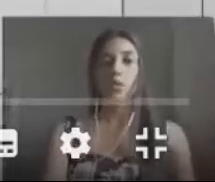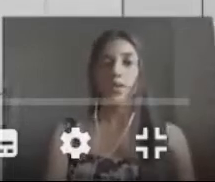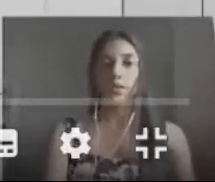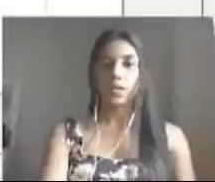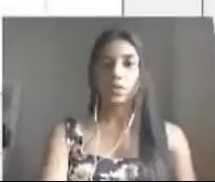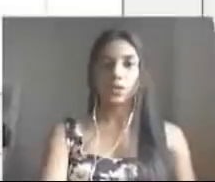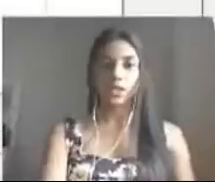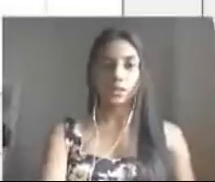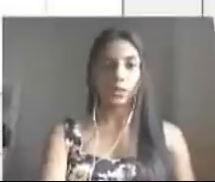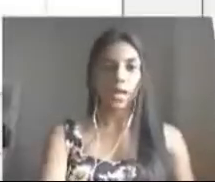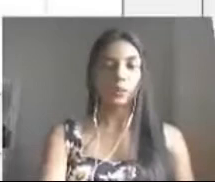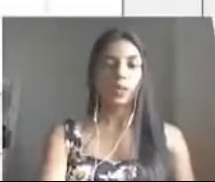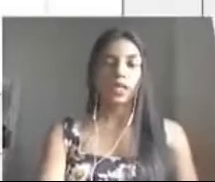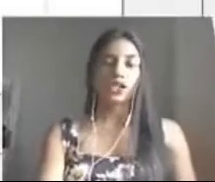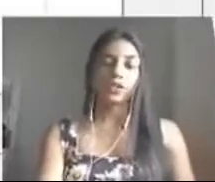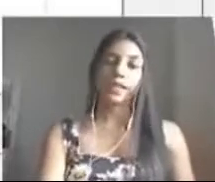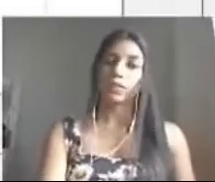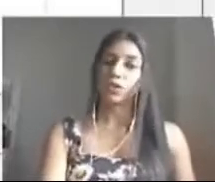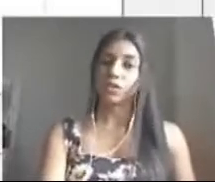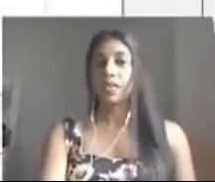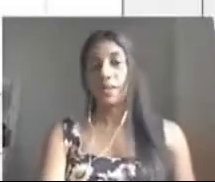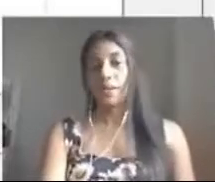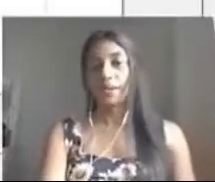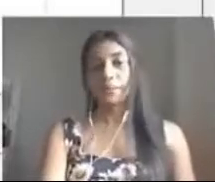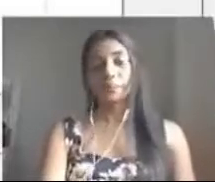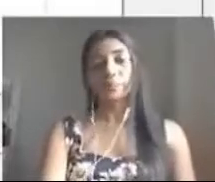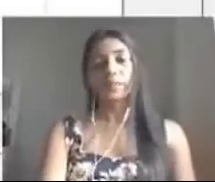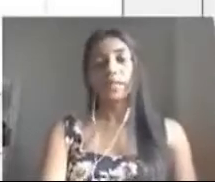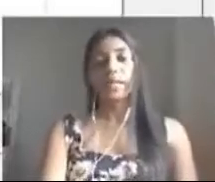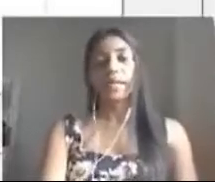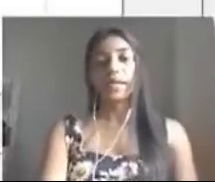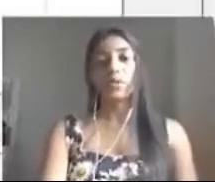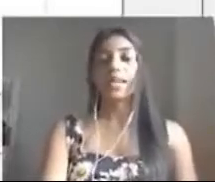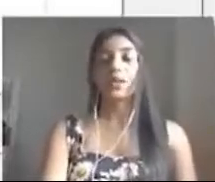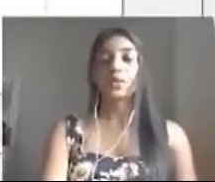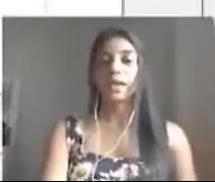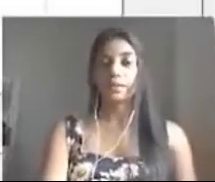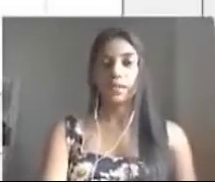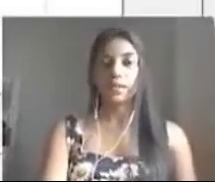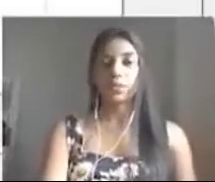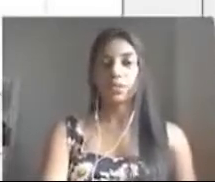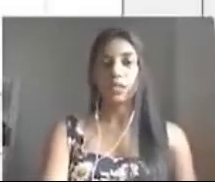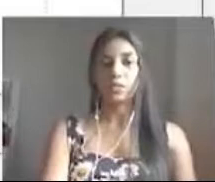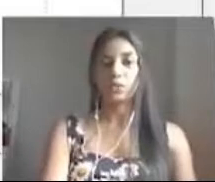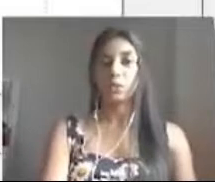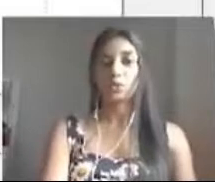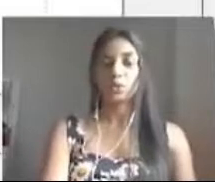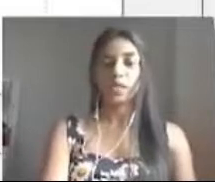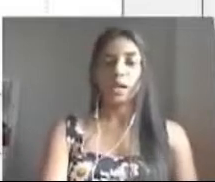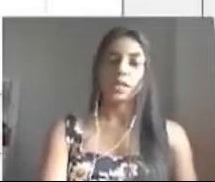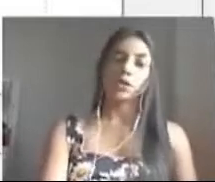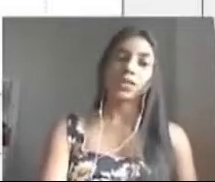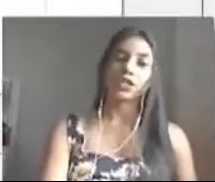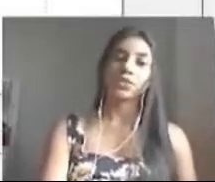pólen -4 e -6, como mostra o diagrama aqui ao lado. E a gente vê que essa função de transferência em malha aberta, o K ele não altera a posição aqui dos